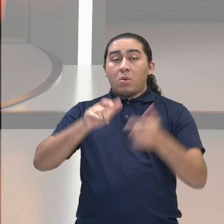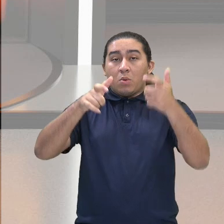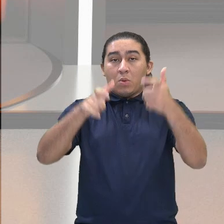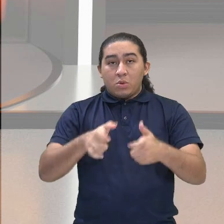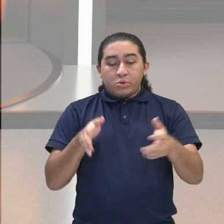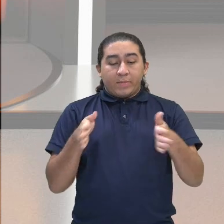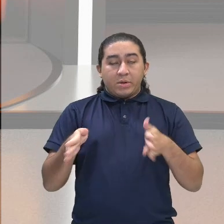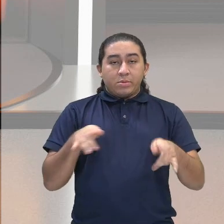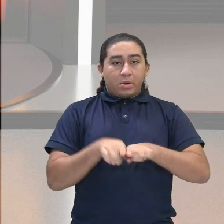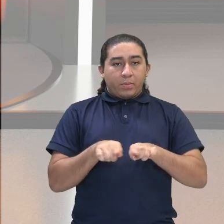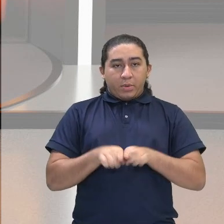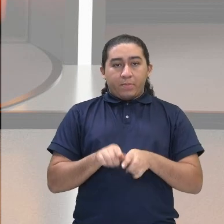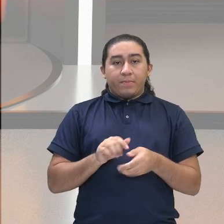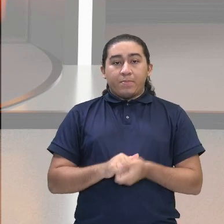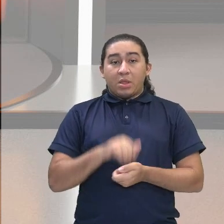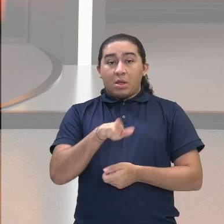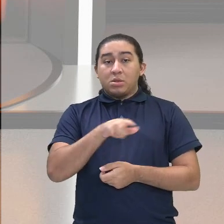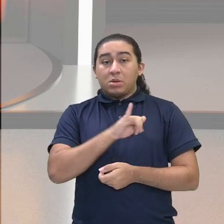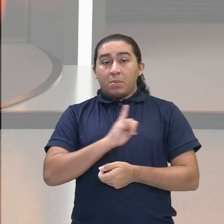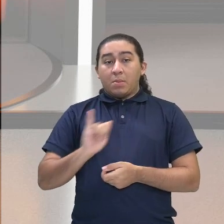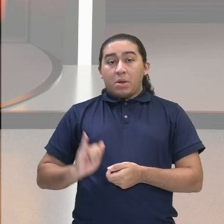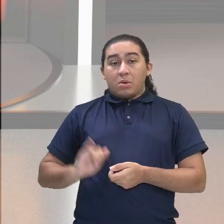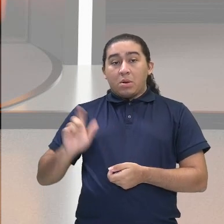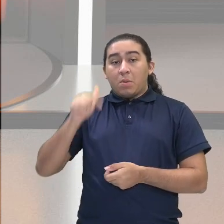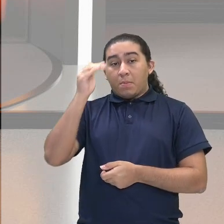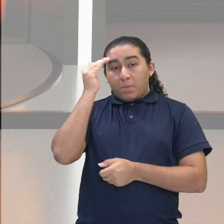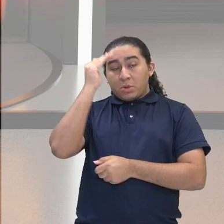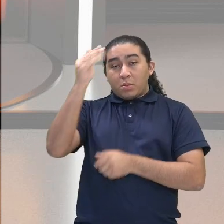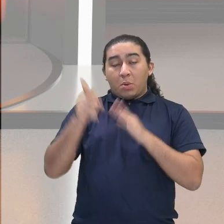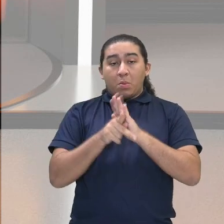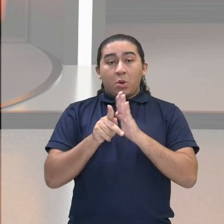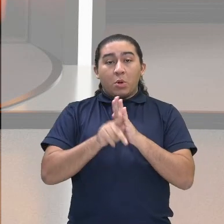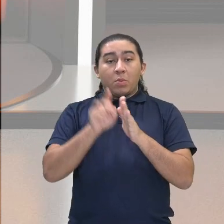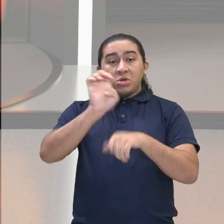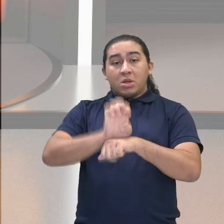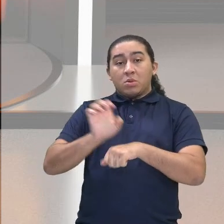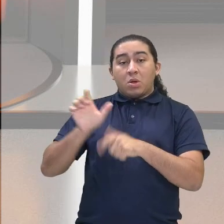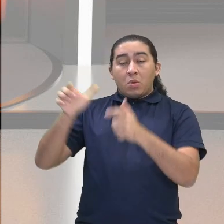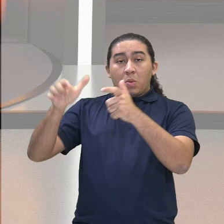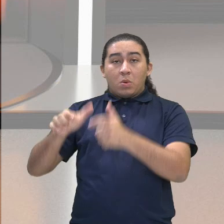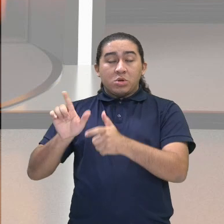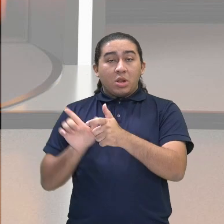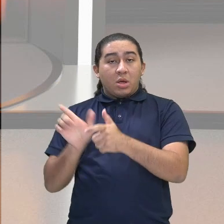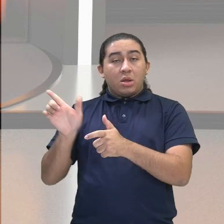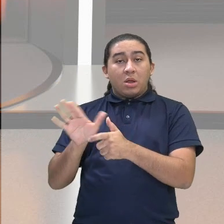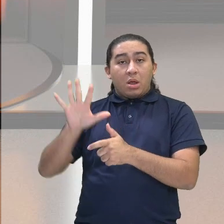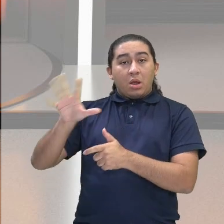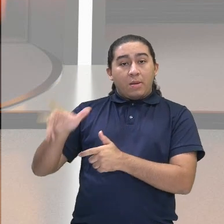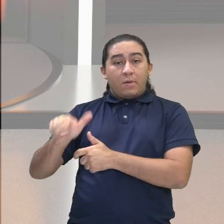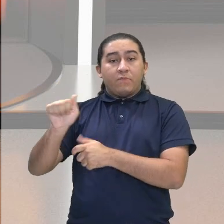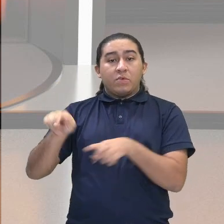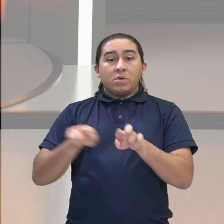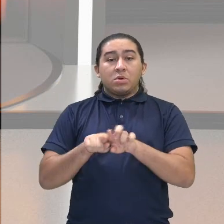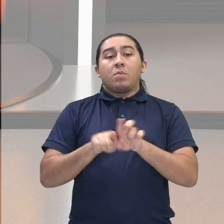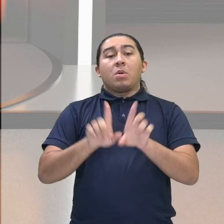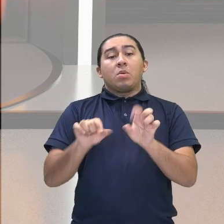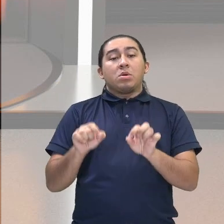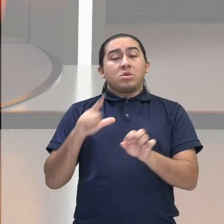período. O Império Songhai foi um dos maiores estados da África Ocidental,